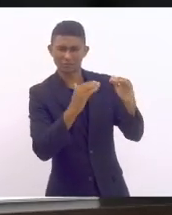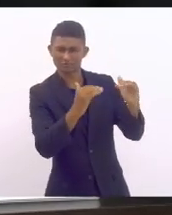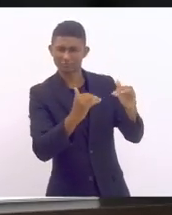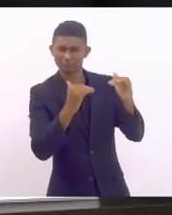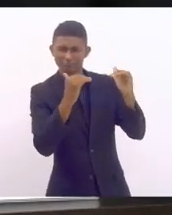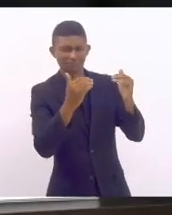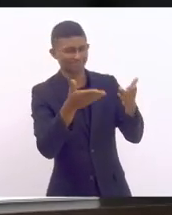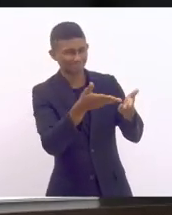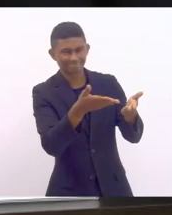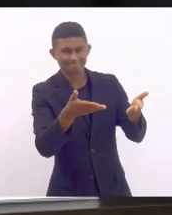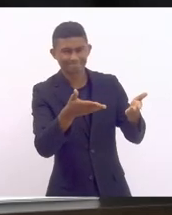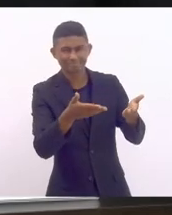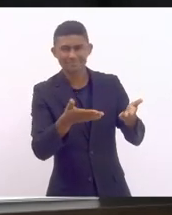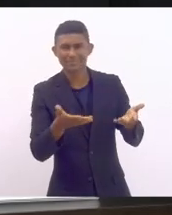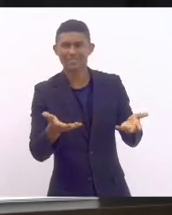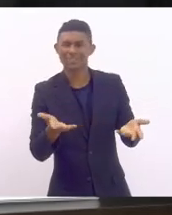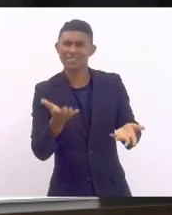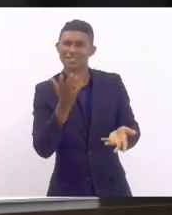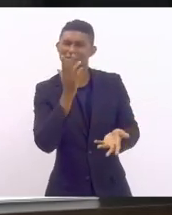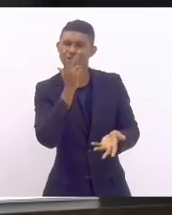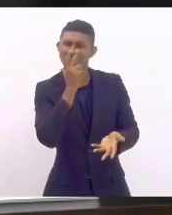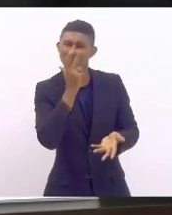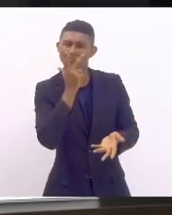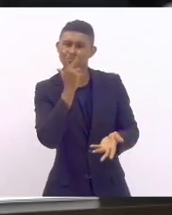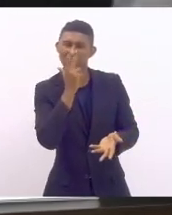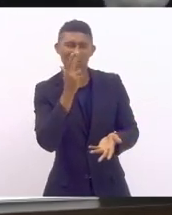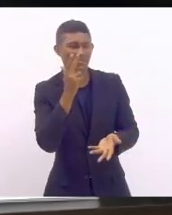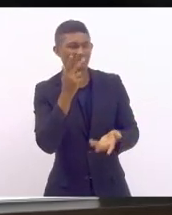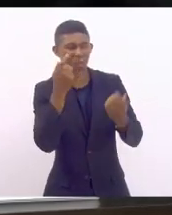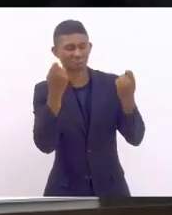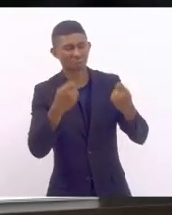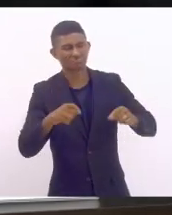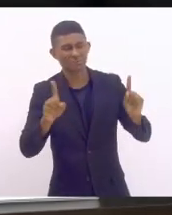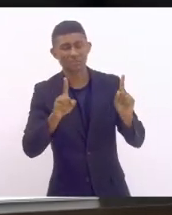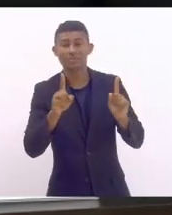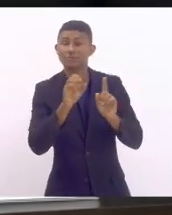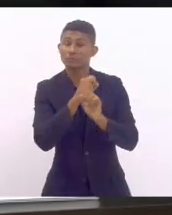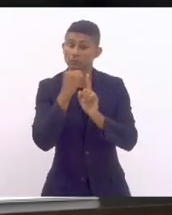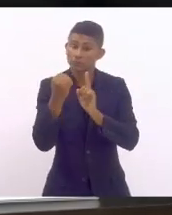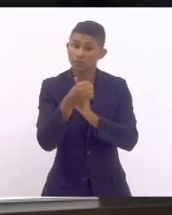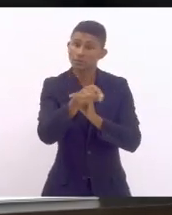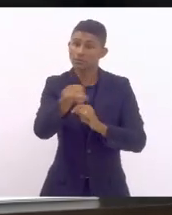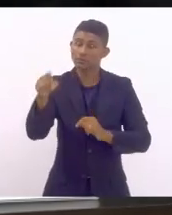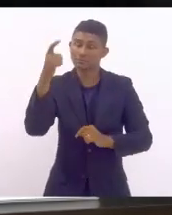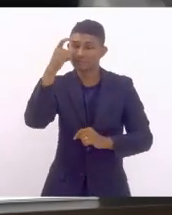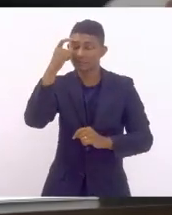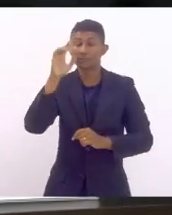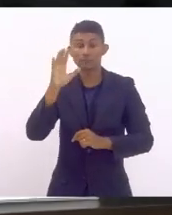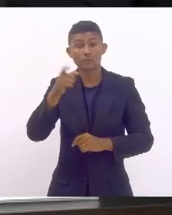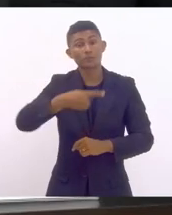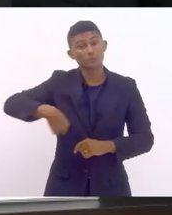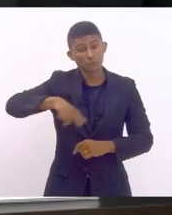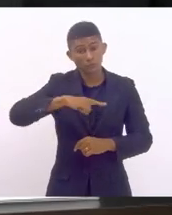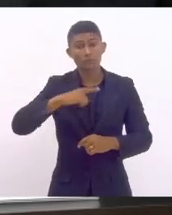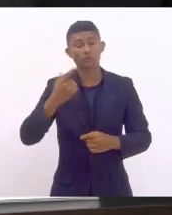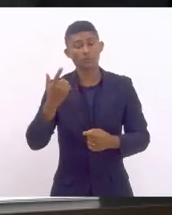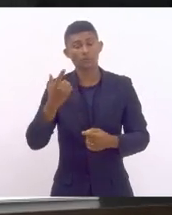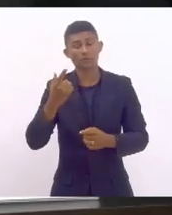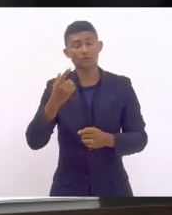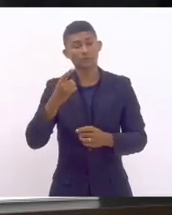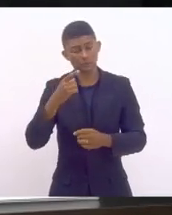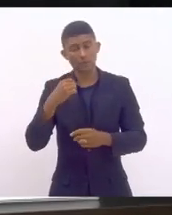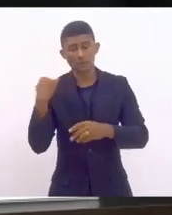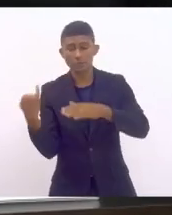não é necessária né numa no estado entendendo que nós somos instituições de estado